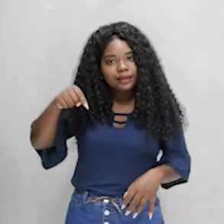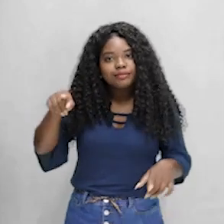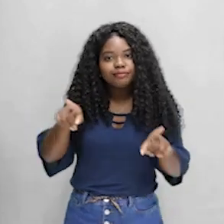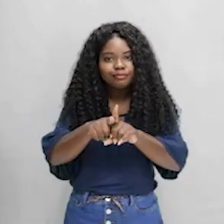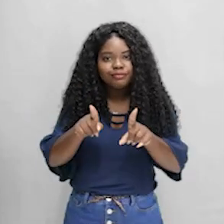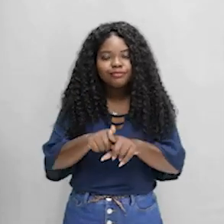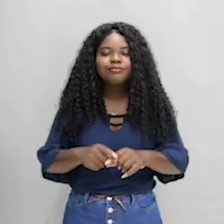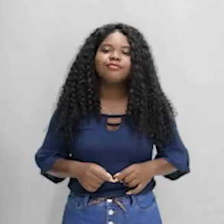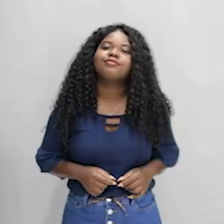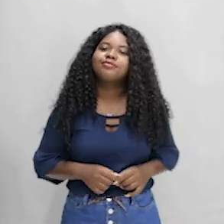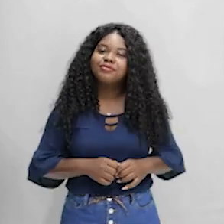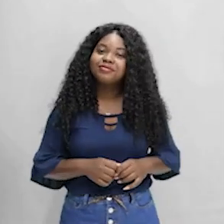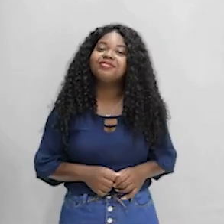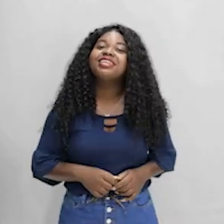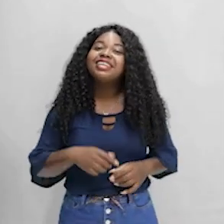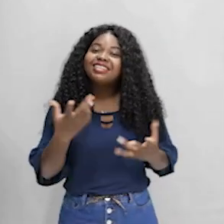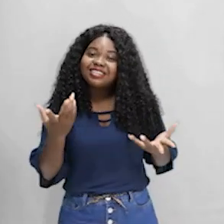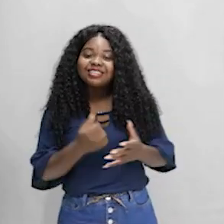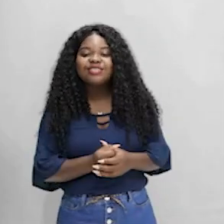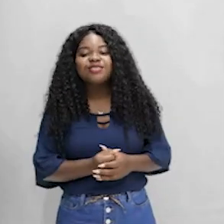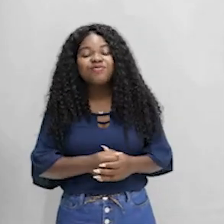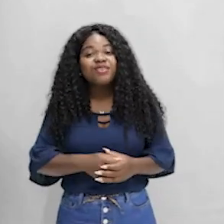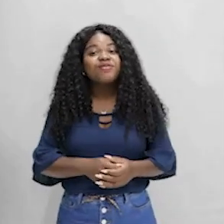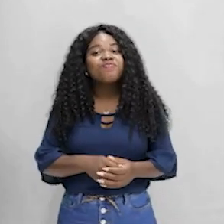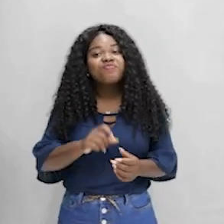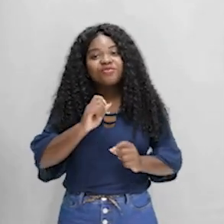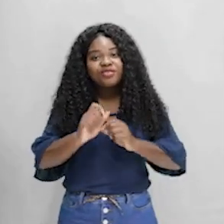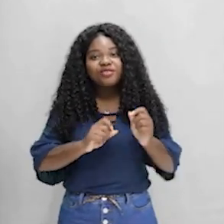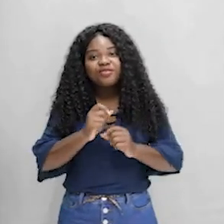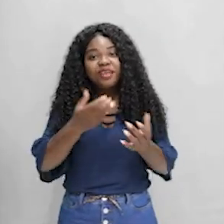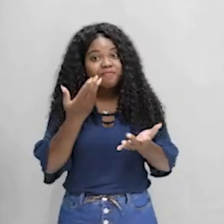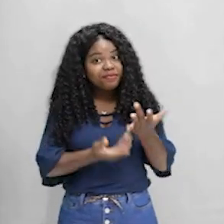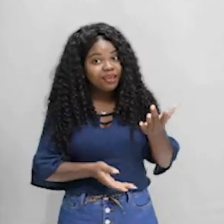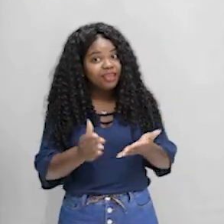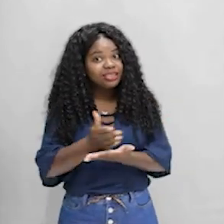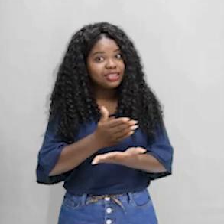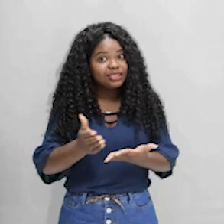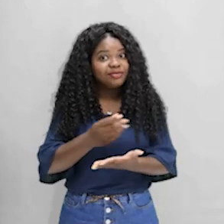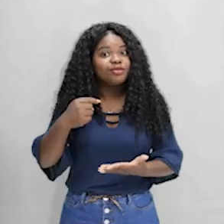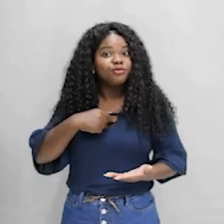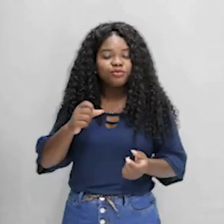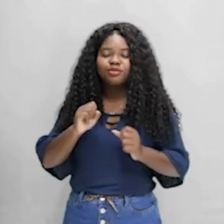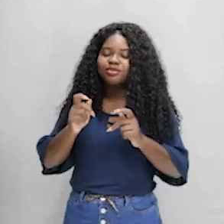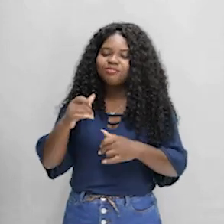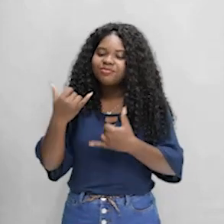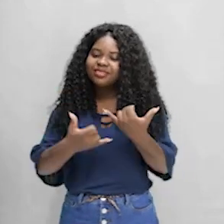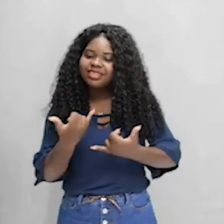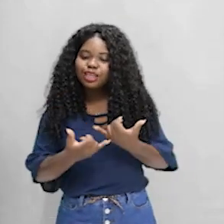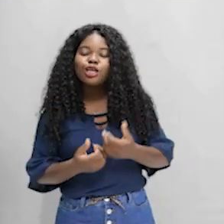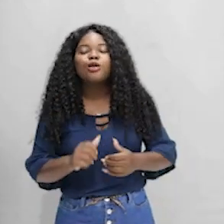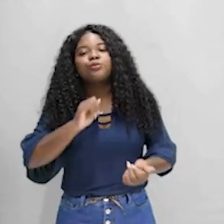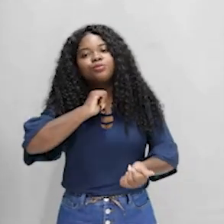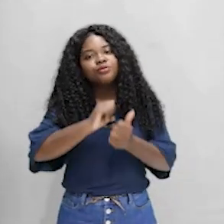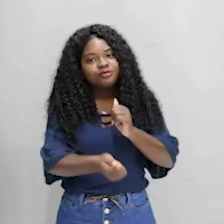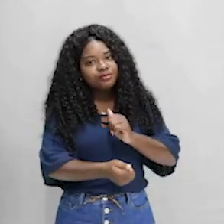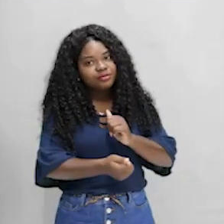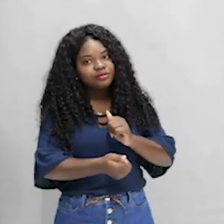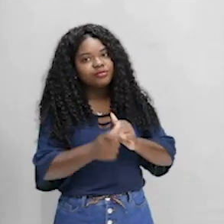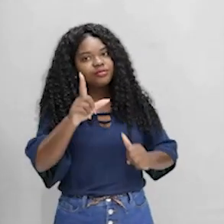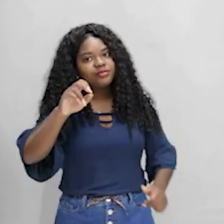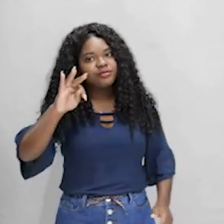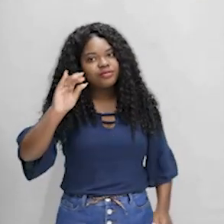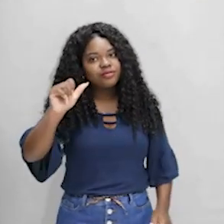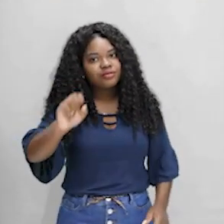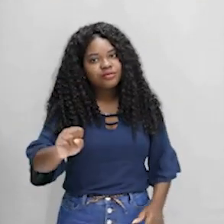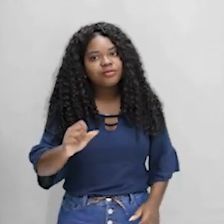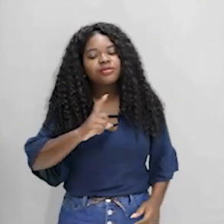Dias. Inclusive, ele apanha para mim às vezes, tá? Brincadeira, galera. Os esportes, quando nós chegarmos lá no conteúdo lutas,